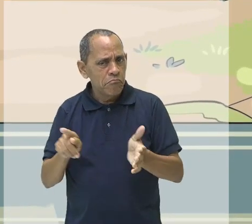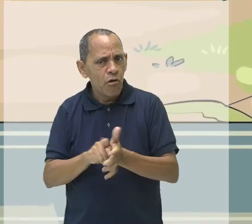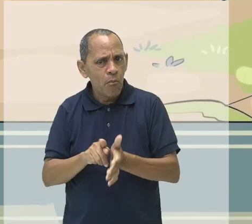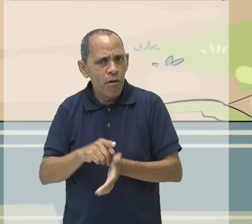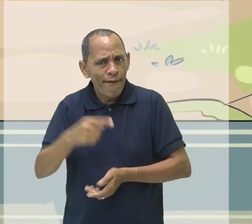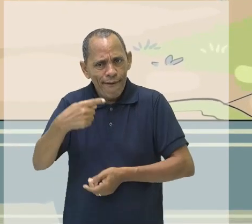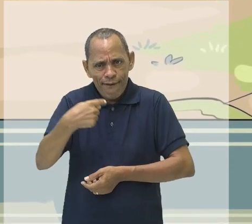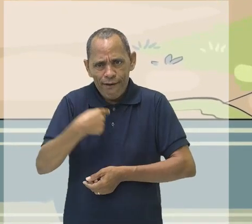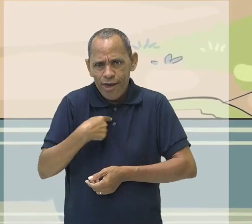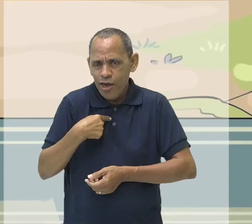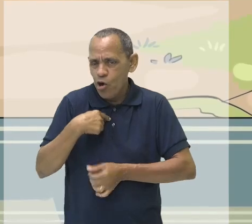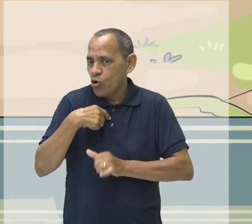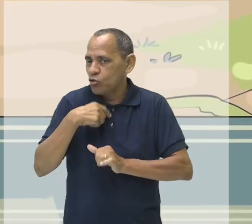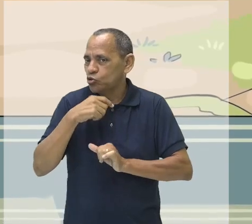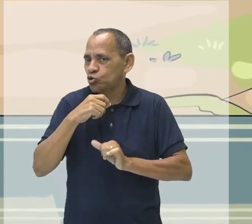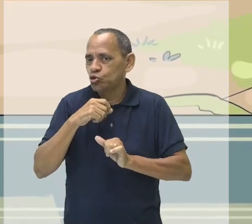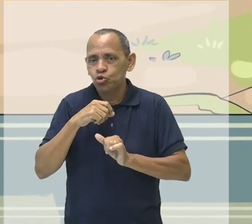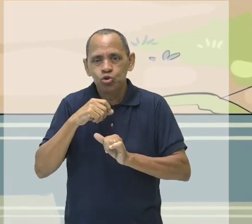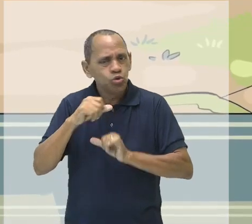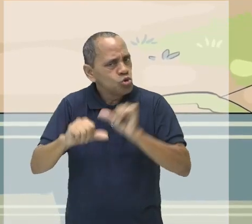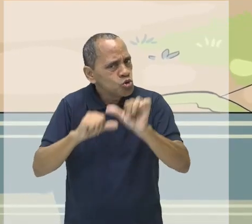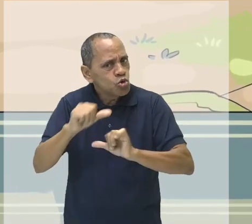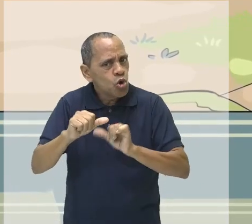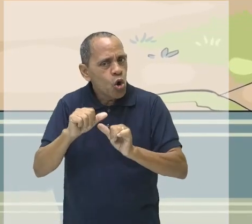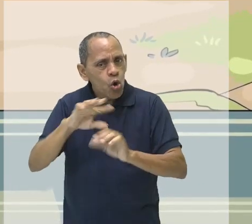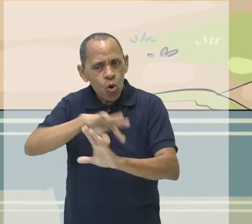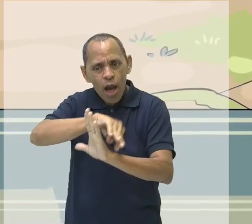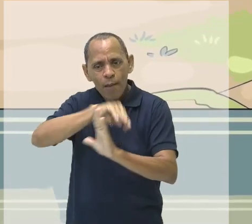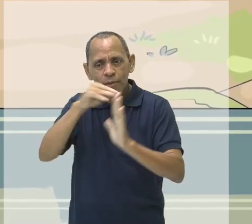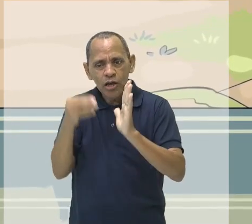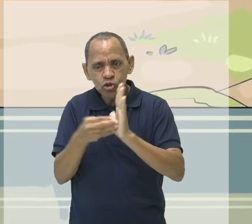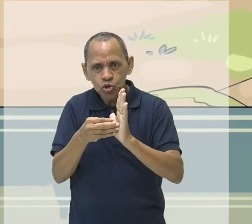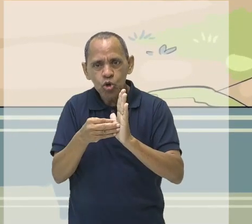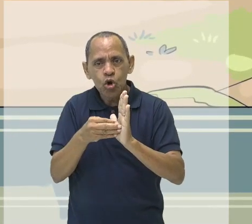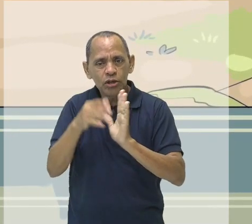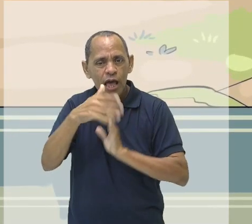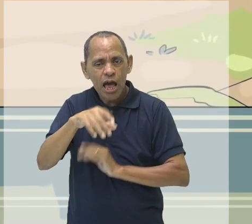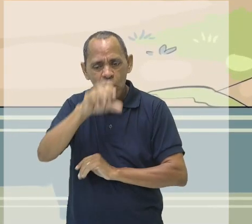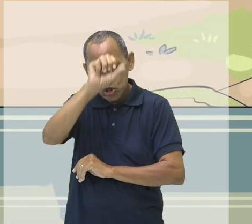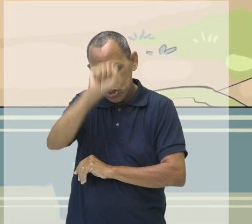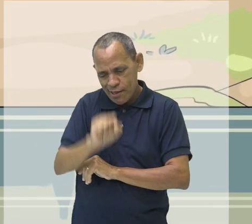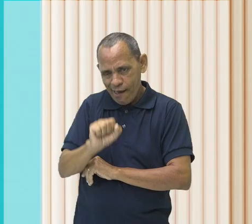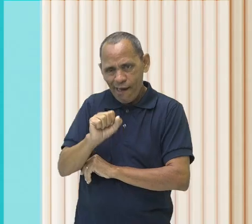não troco essa Amazônia por Sudeste de ninguém.